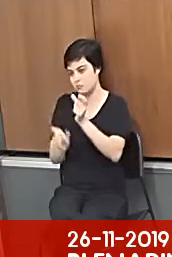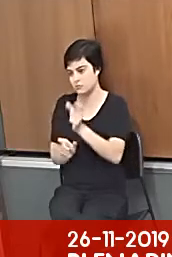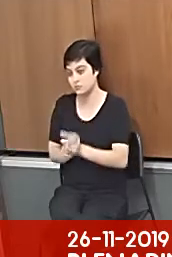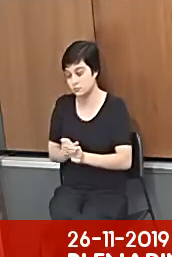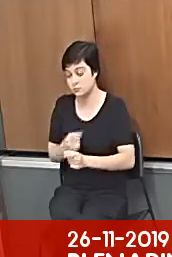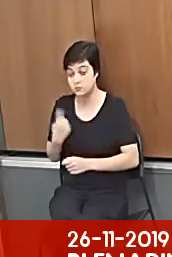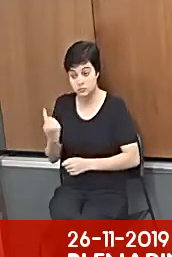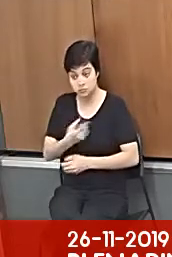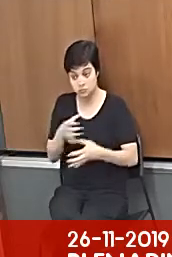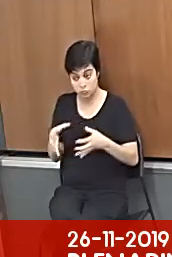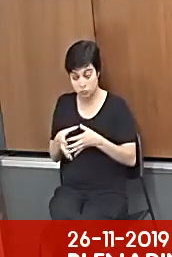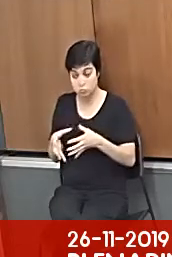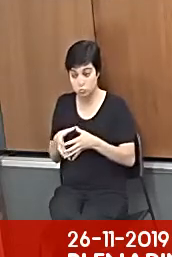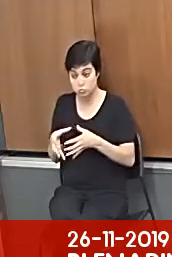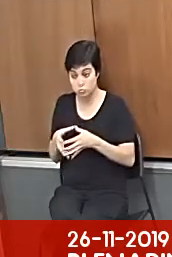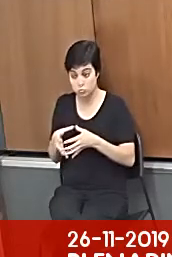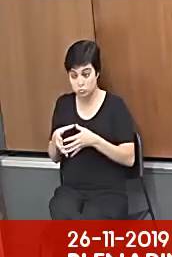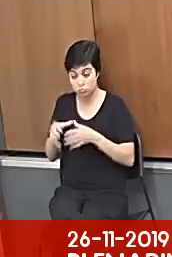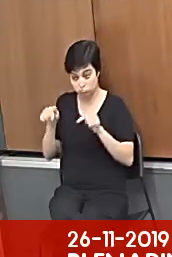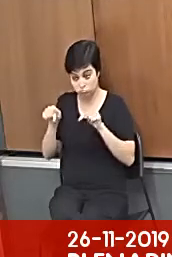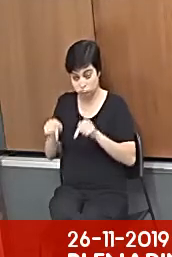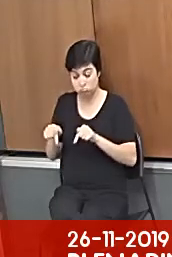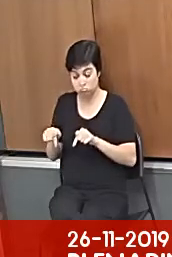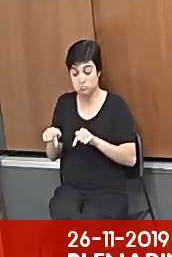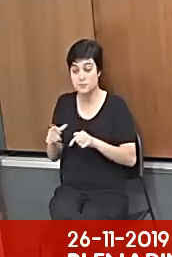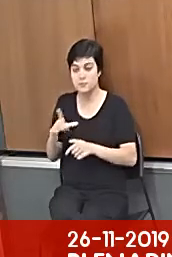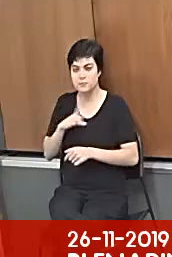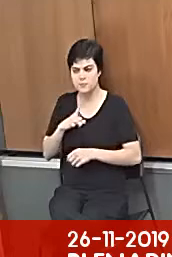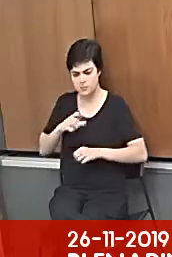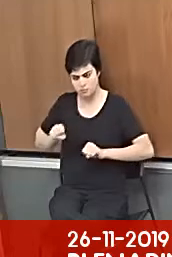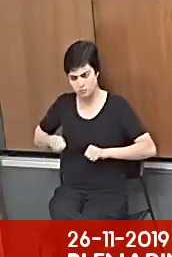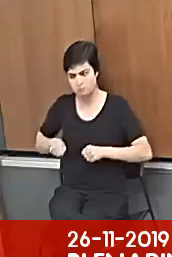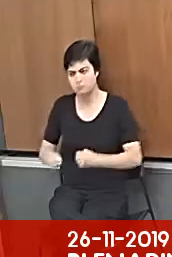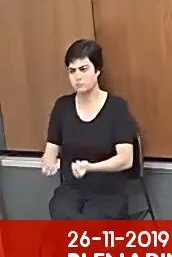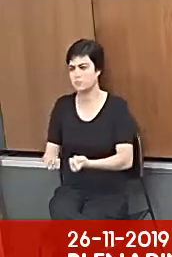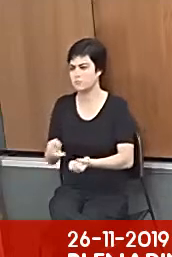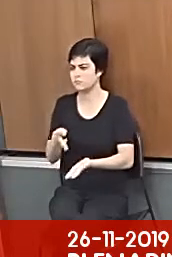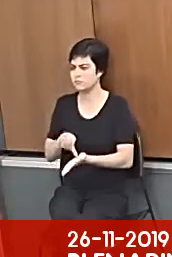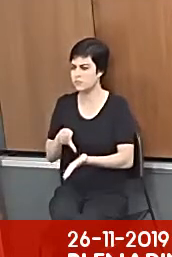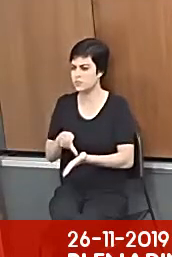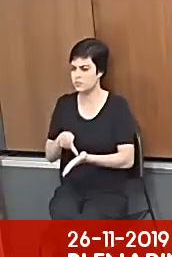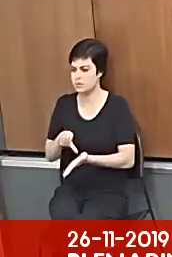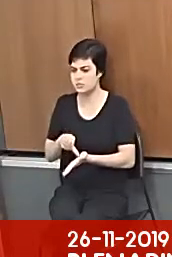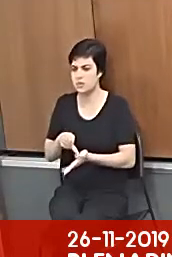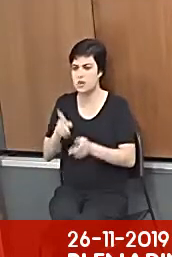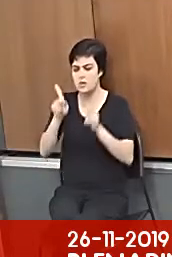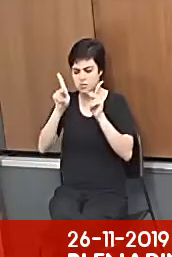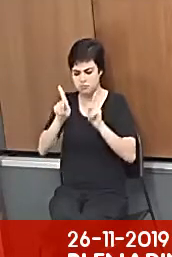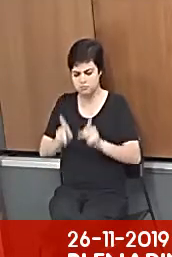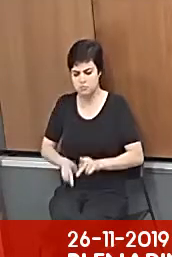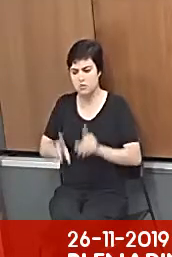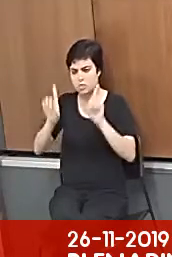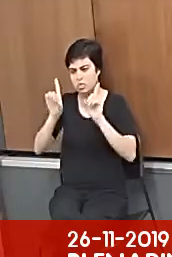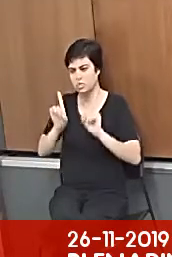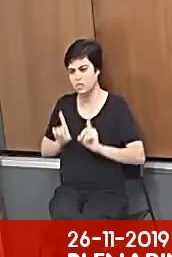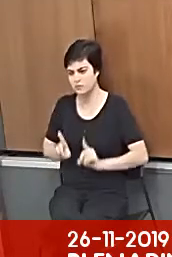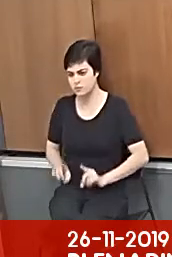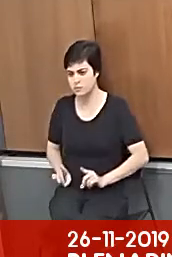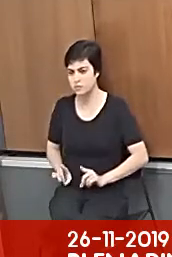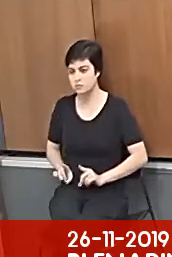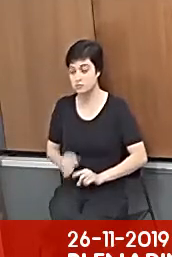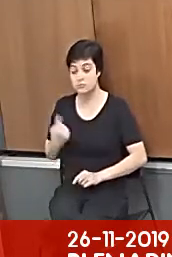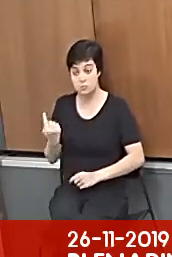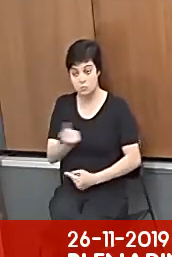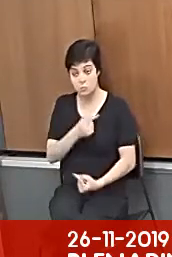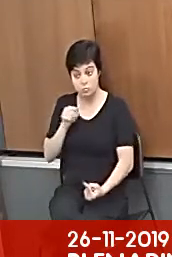Nossa comissão, que é um grande baluarte na defesa dos direitos das pessoas com deficiência, é